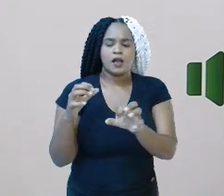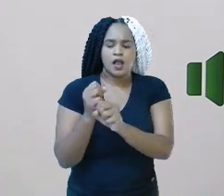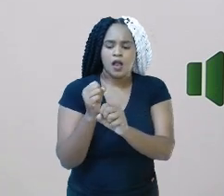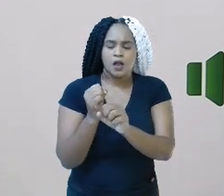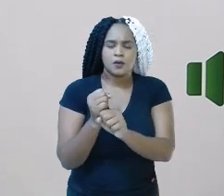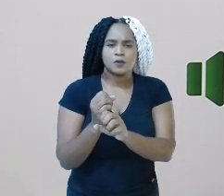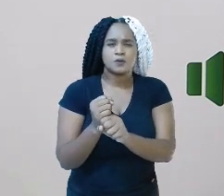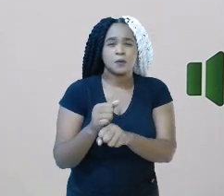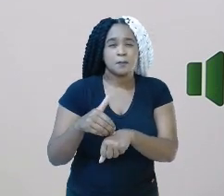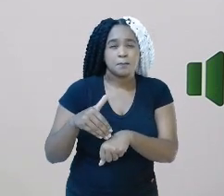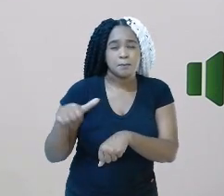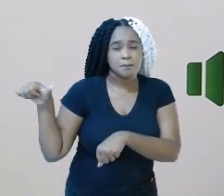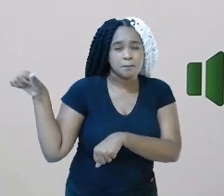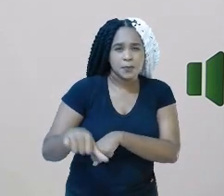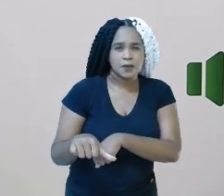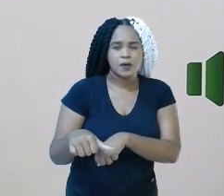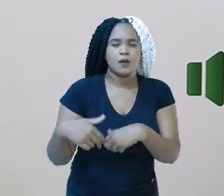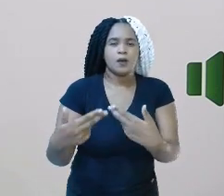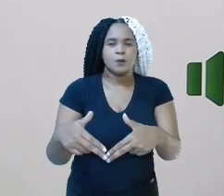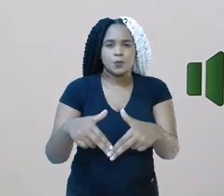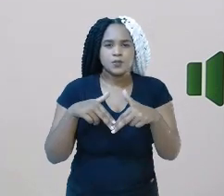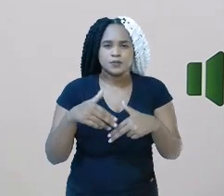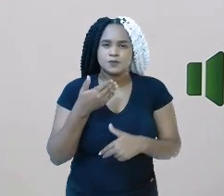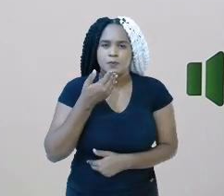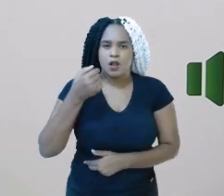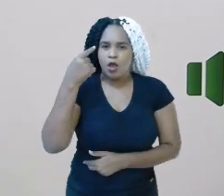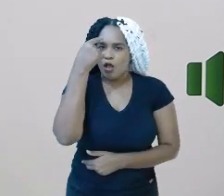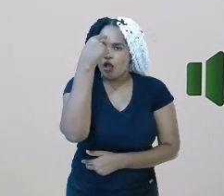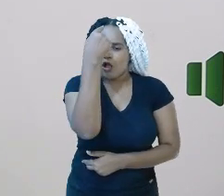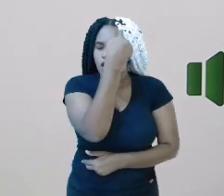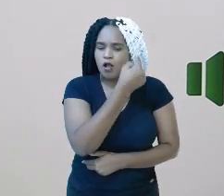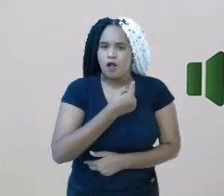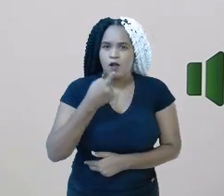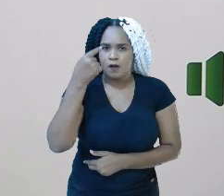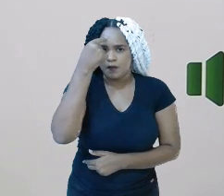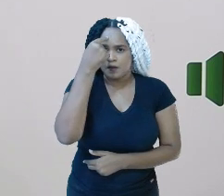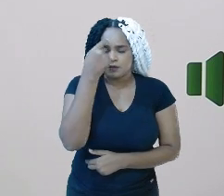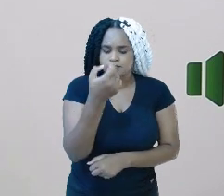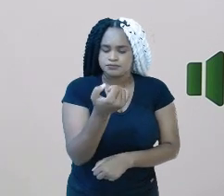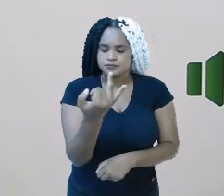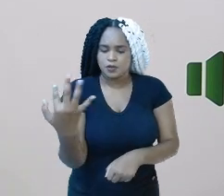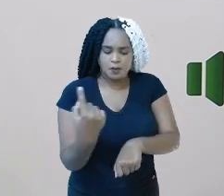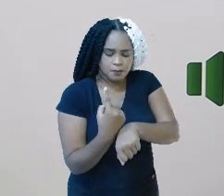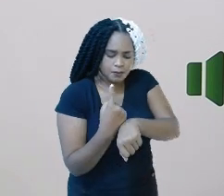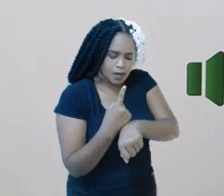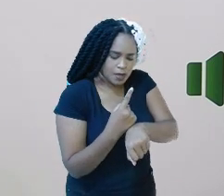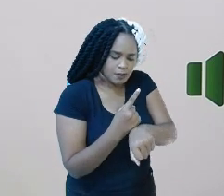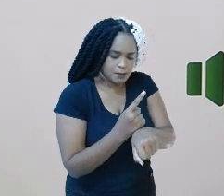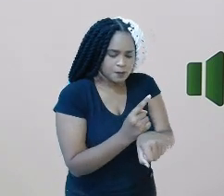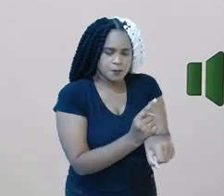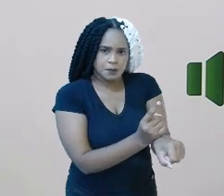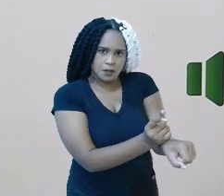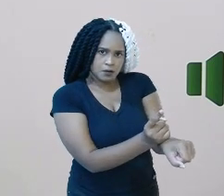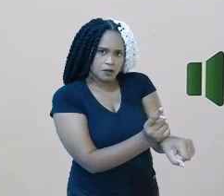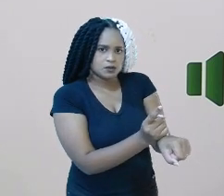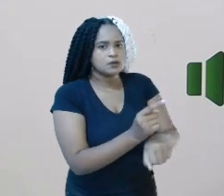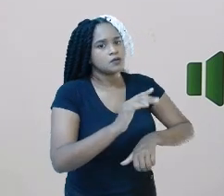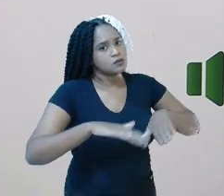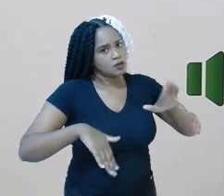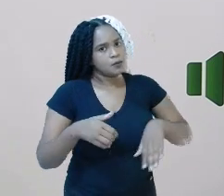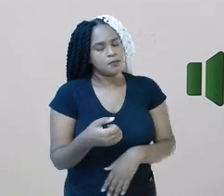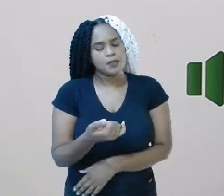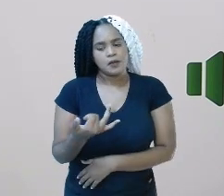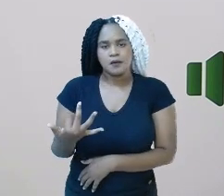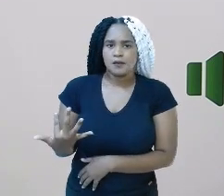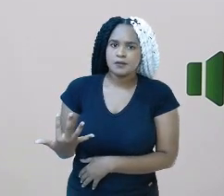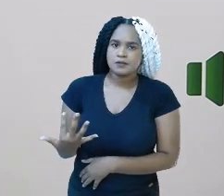será maior. Por isso que eu vou registrar em horas mesmo. Dependendo da quantidade, dependendo do que eu